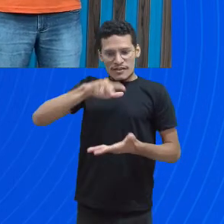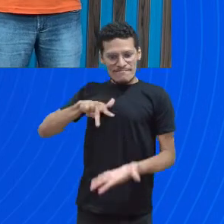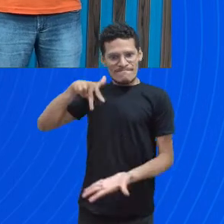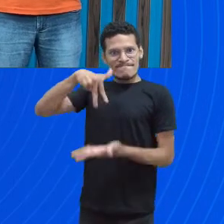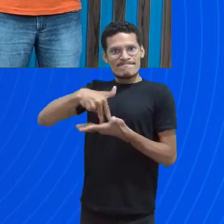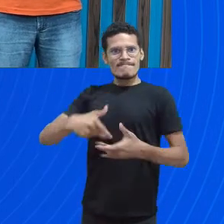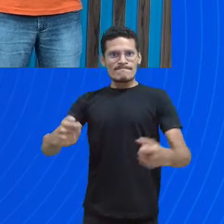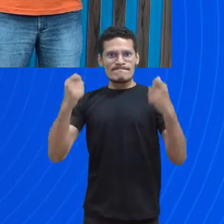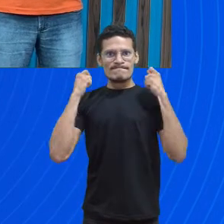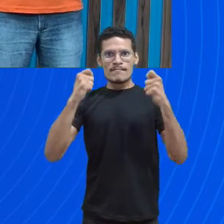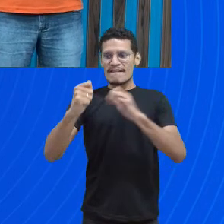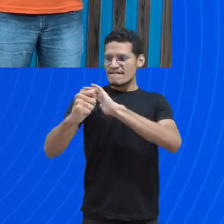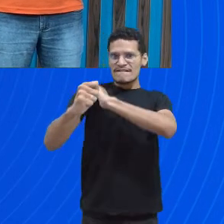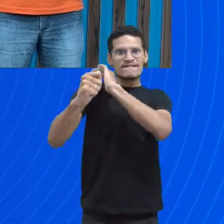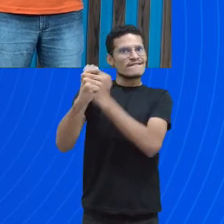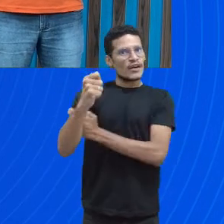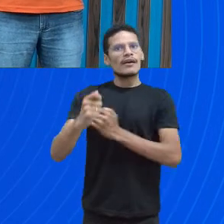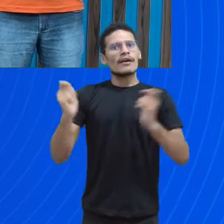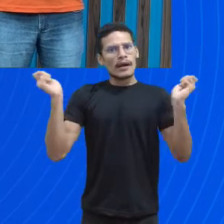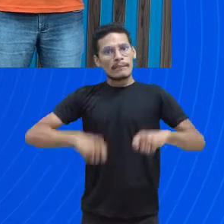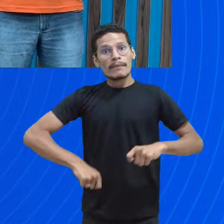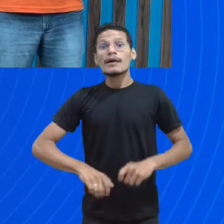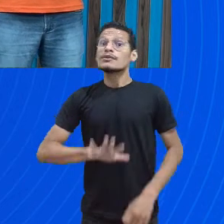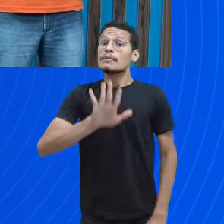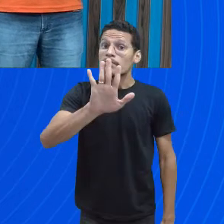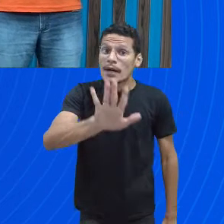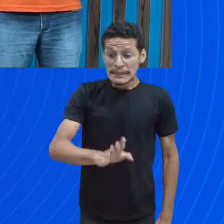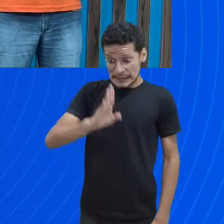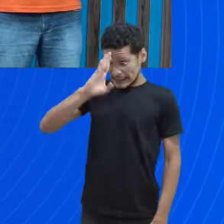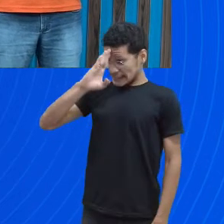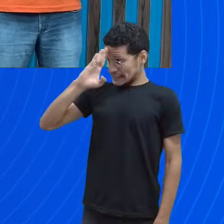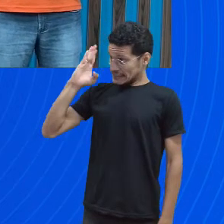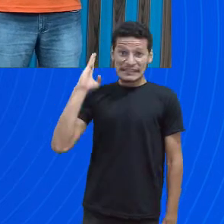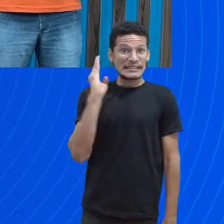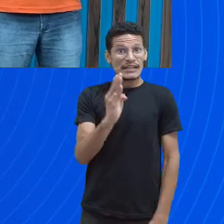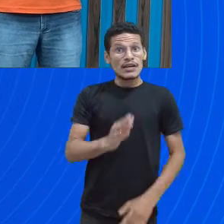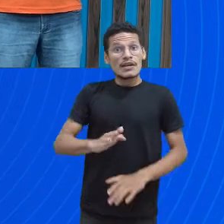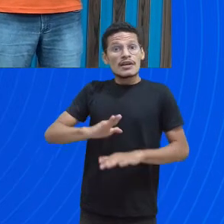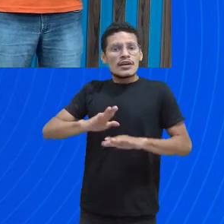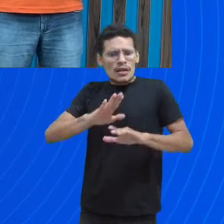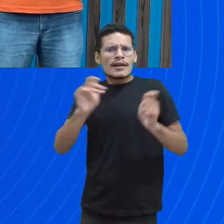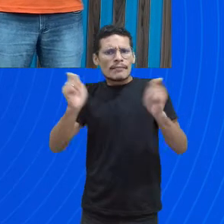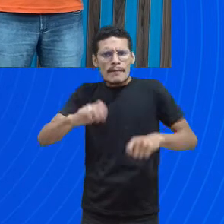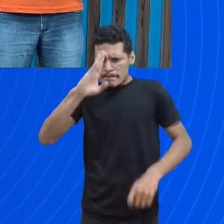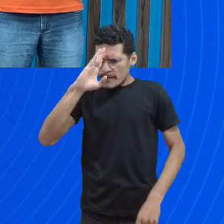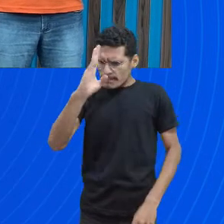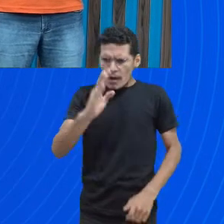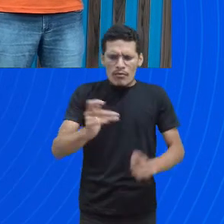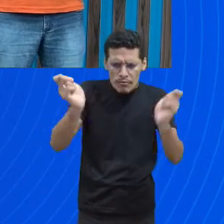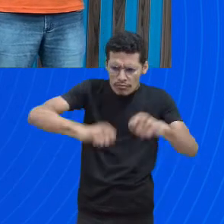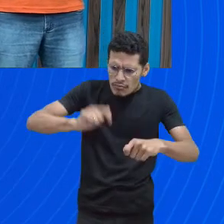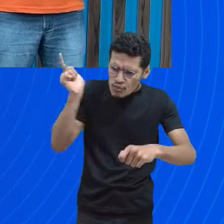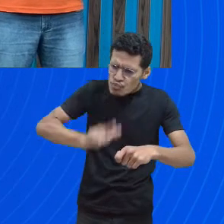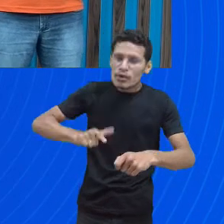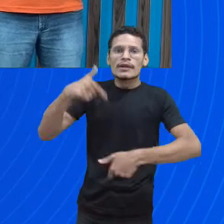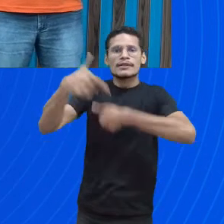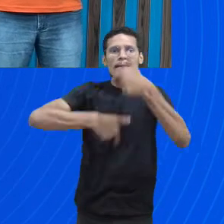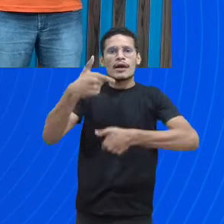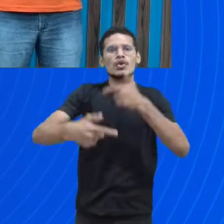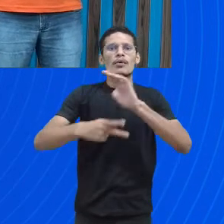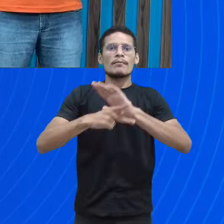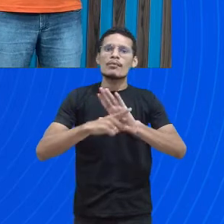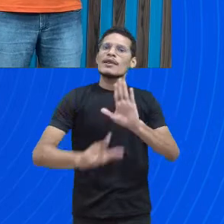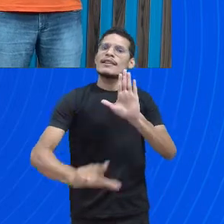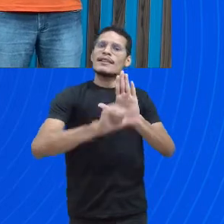Ele surgiu, ganhou força, e foi o principal condutor, o principal meio de conquista dos trabalhadores e trabalhadoras